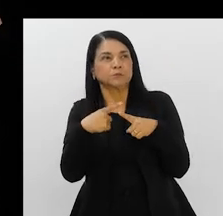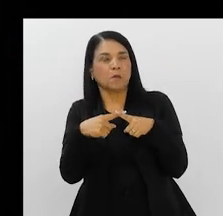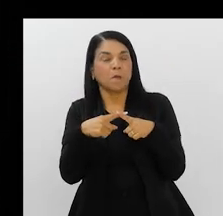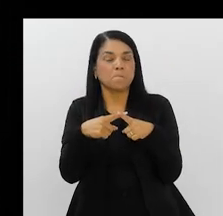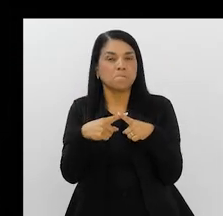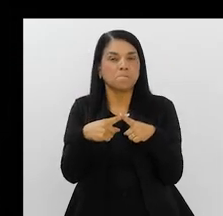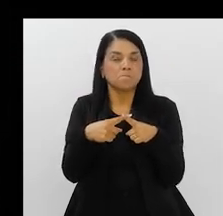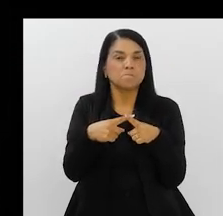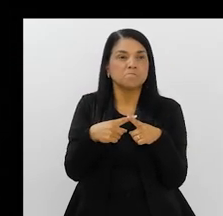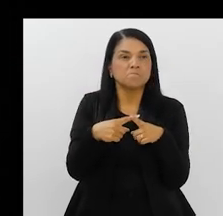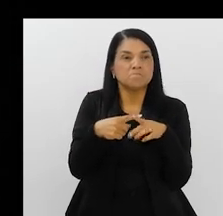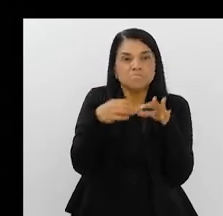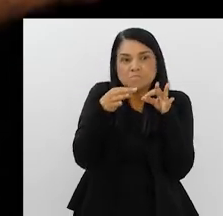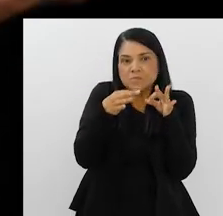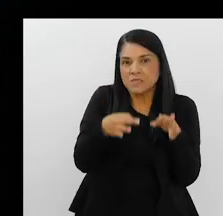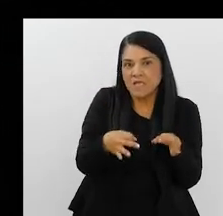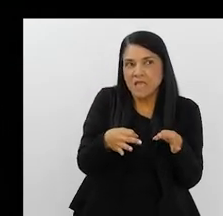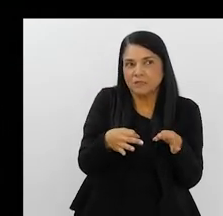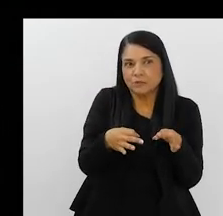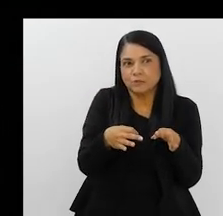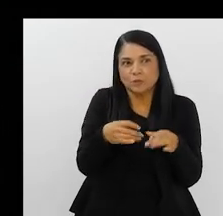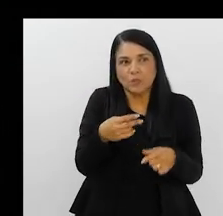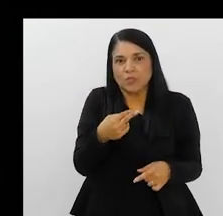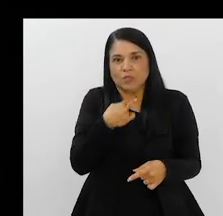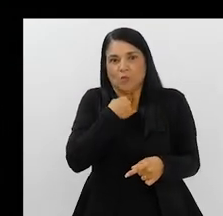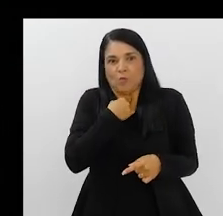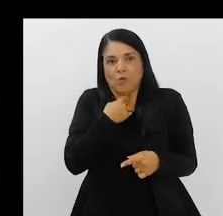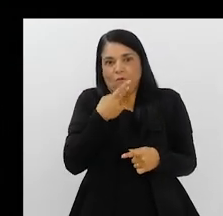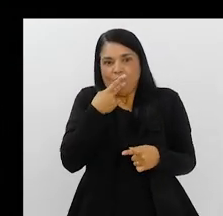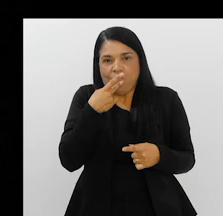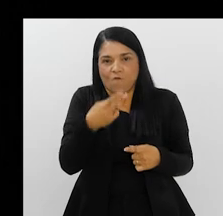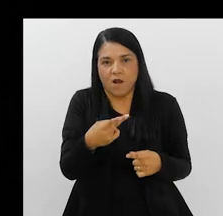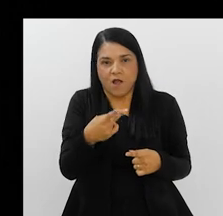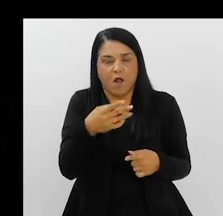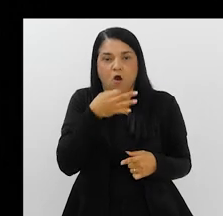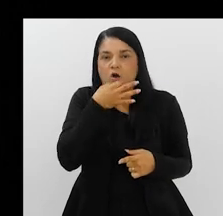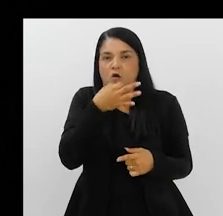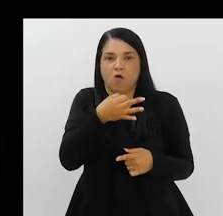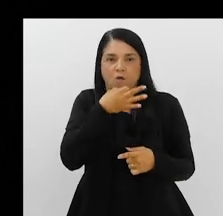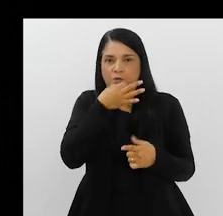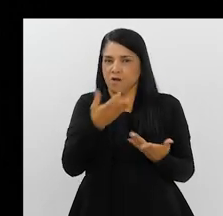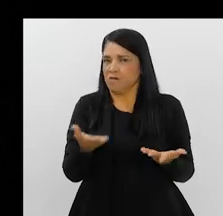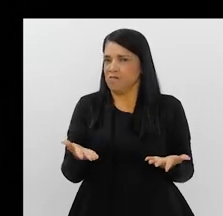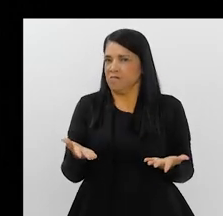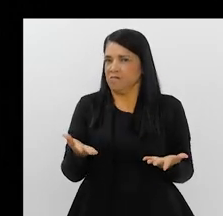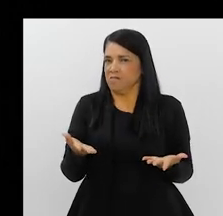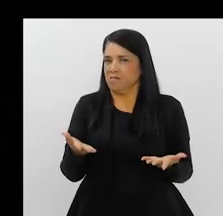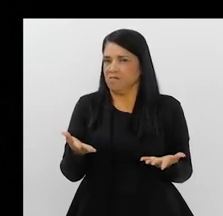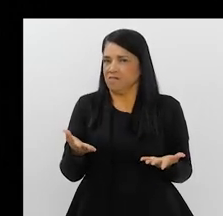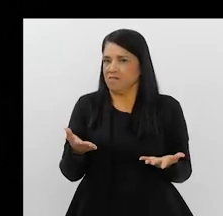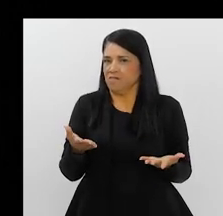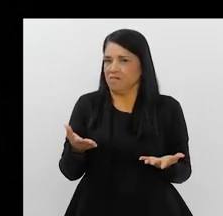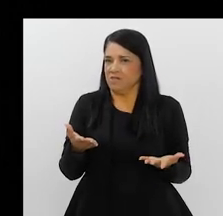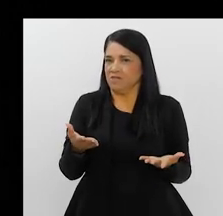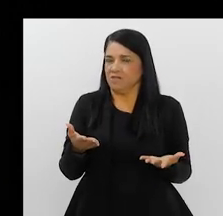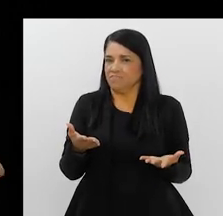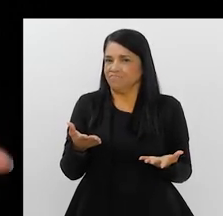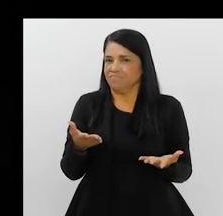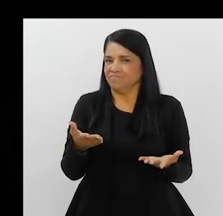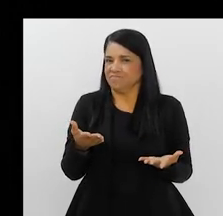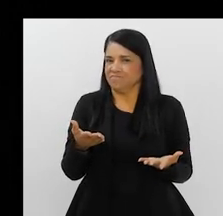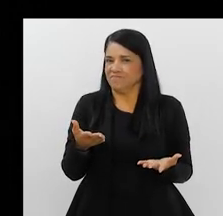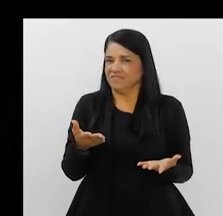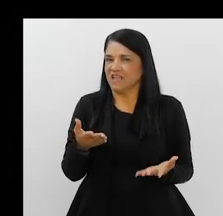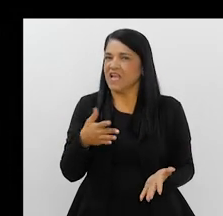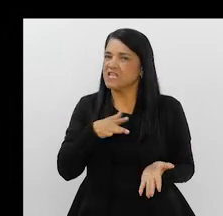politicamente correto para... Né? E não falar realmente aquilo, a sua opinião, você quer um quê?